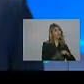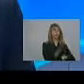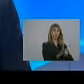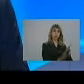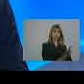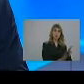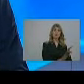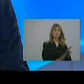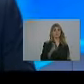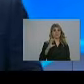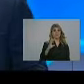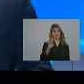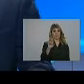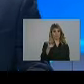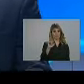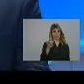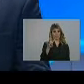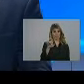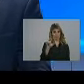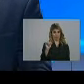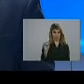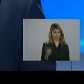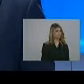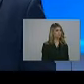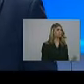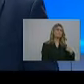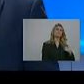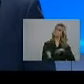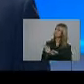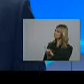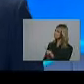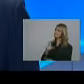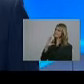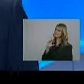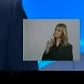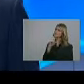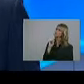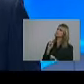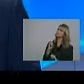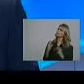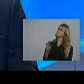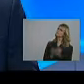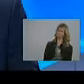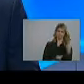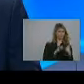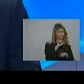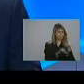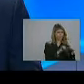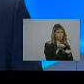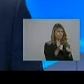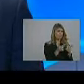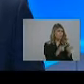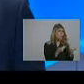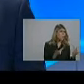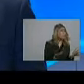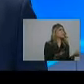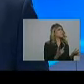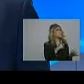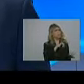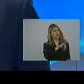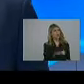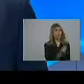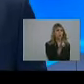para o candidato Crivella. Ok. Crivella, se tem alguma coisa que transforma, que gera